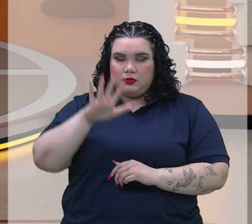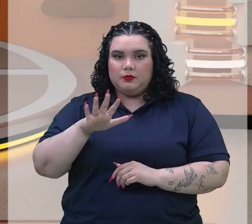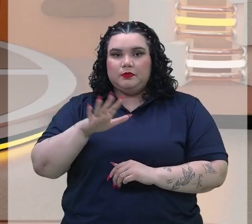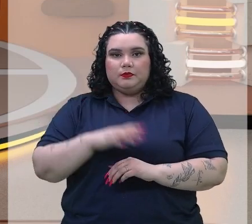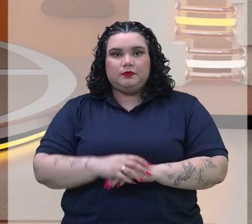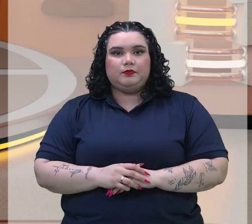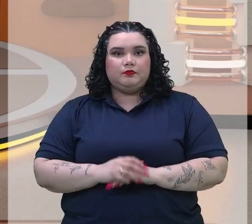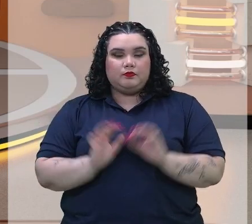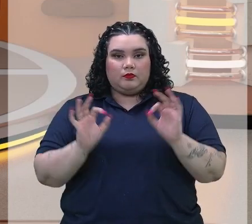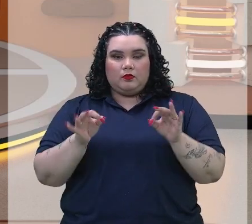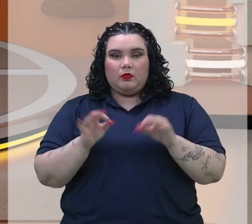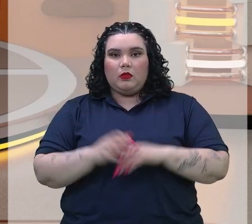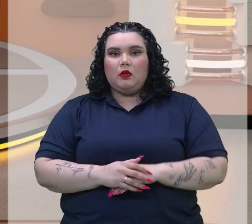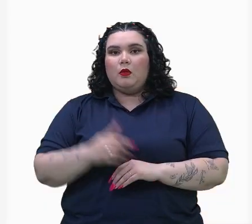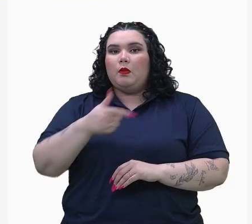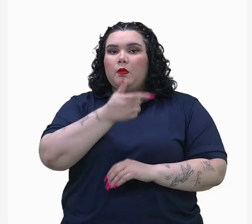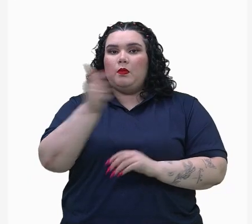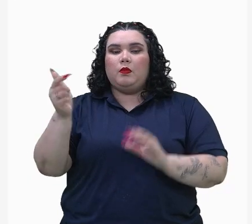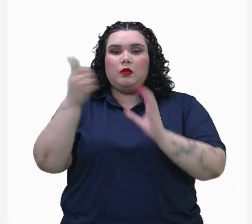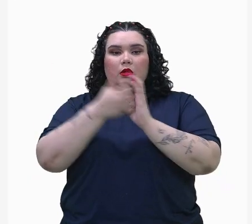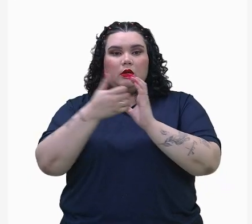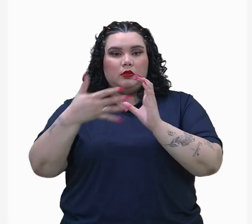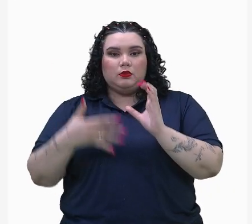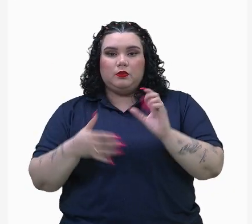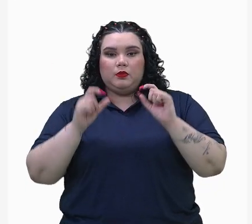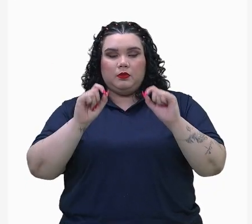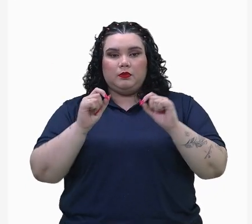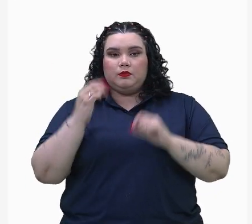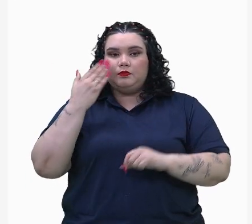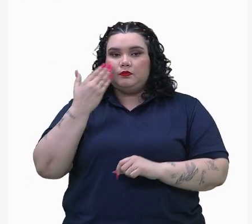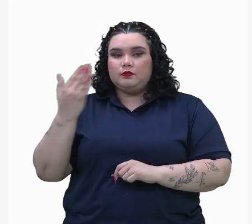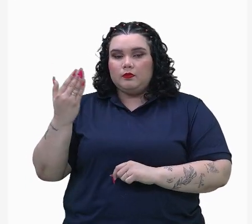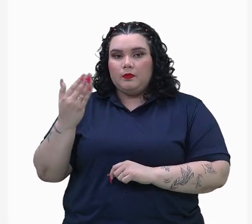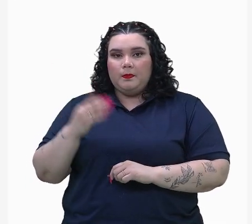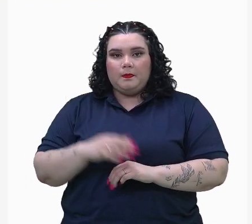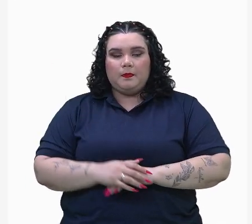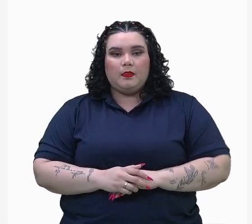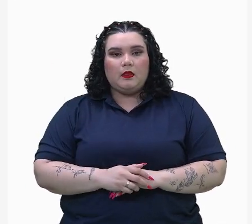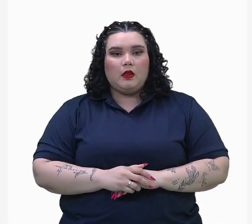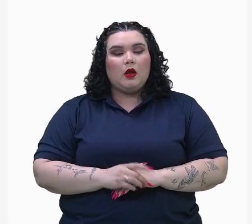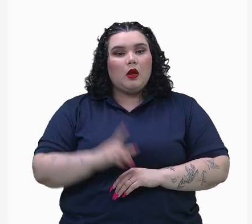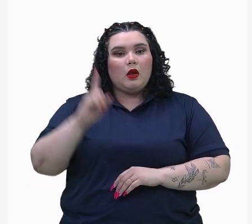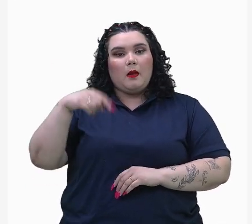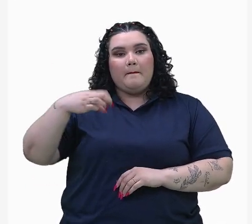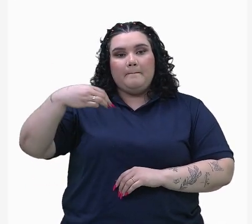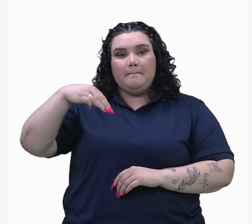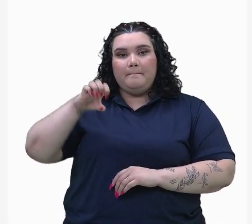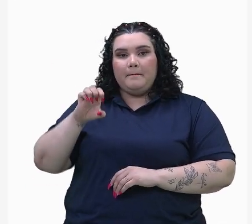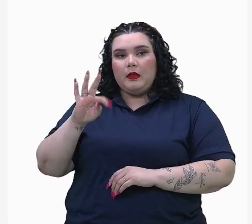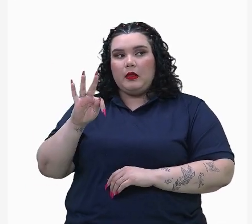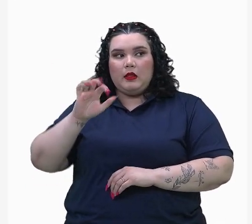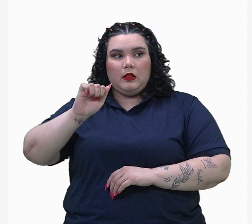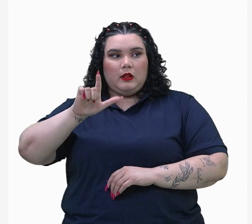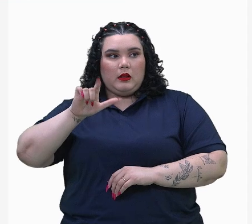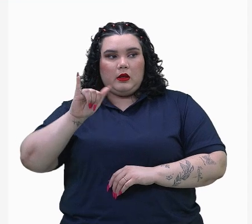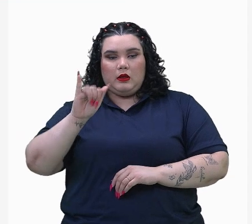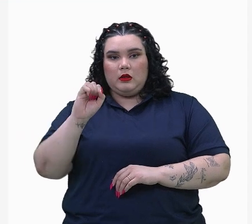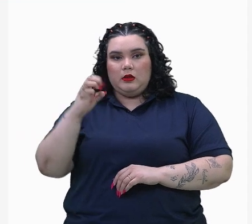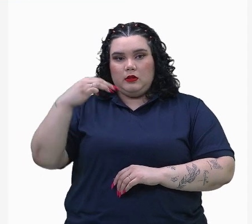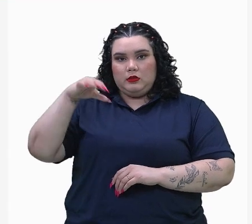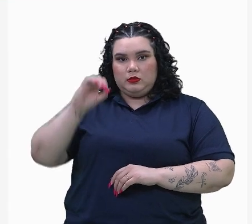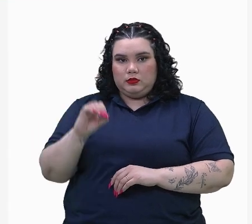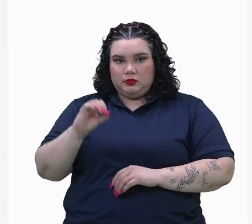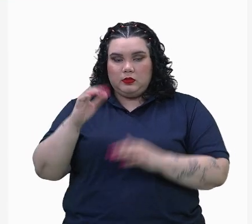tá, gente? Próxima característica do mercantilismo é a ideia do metalismo.